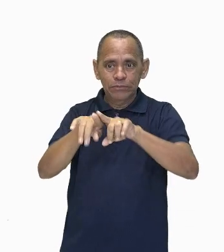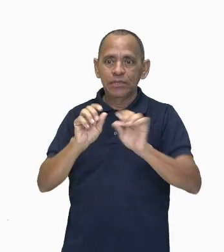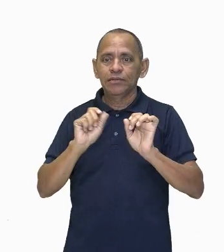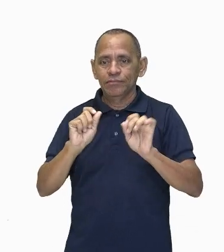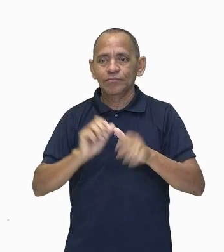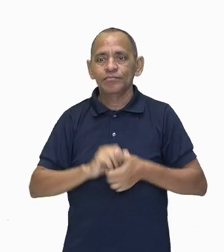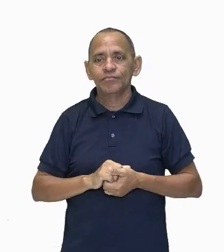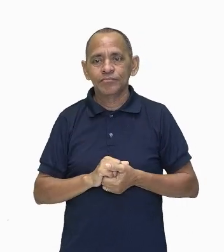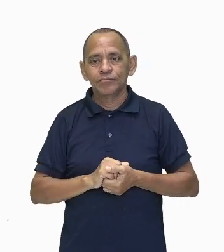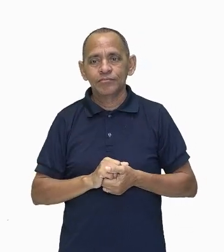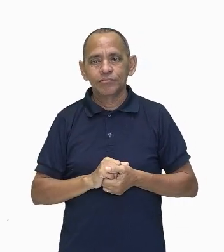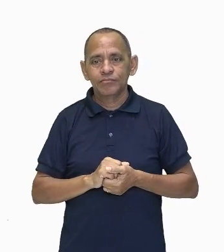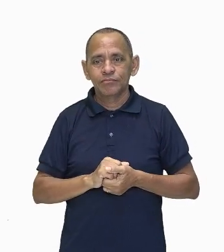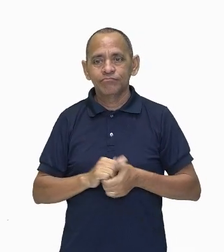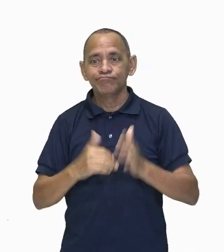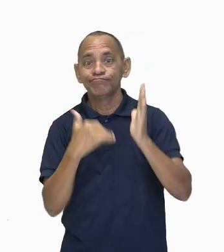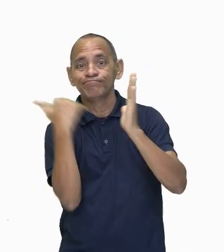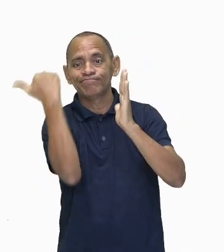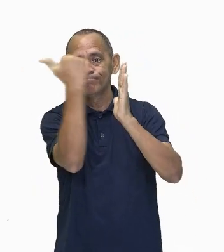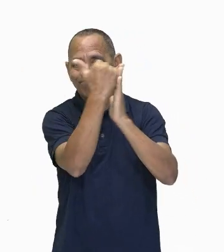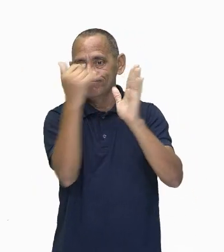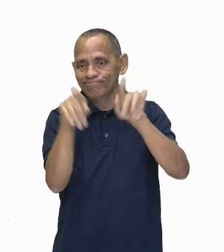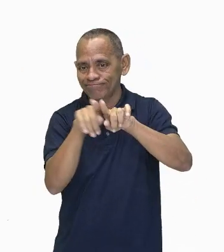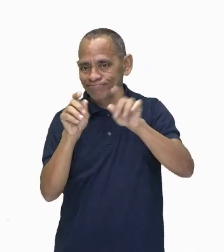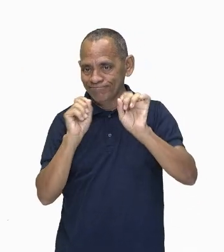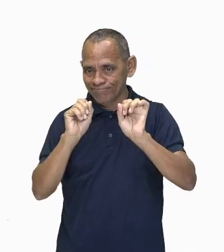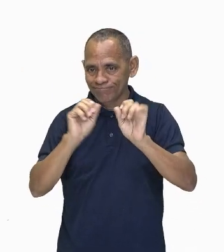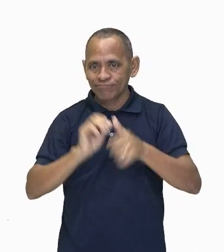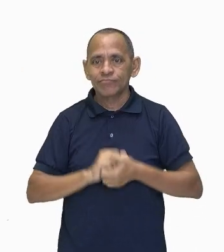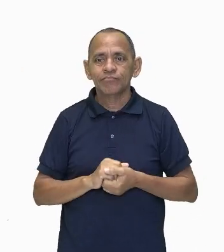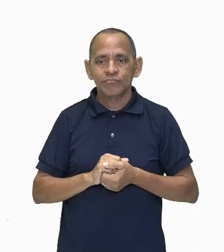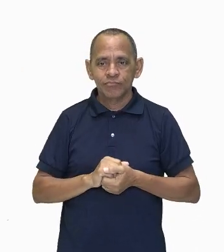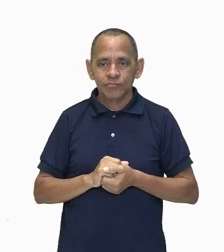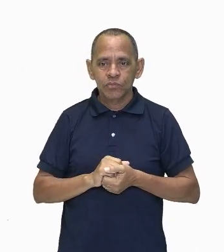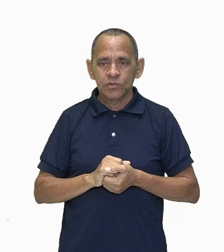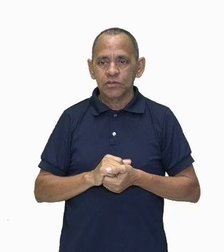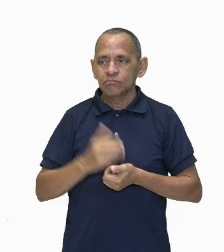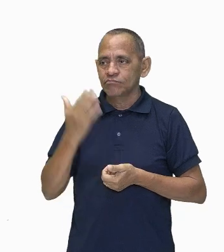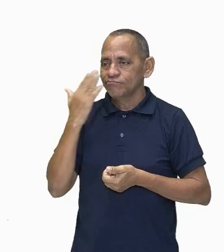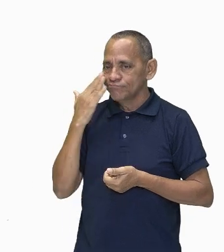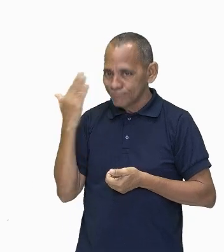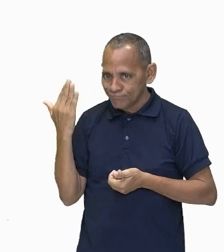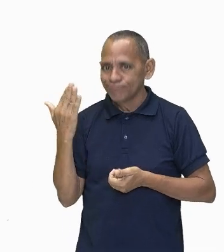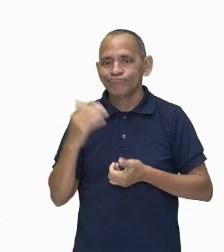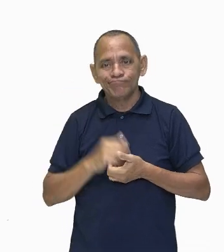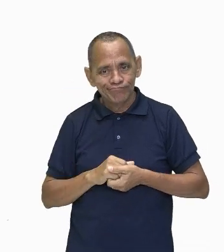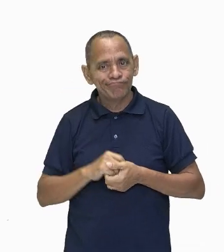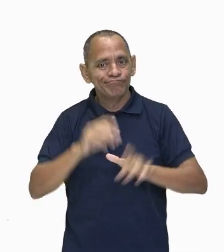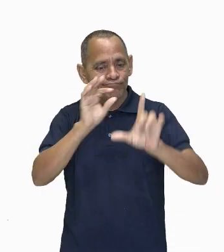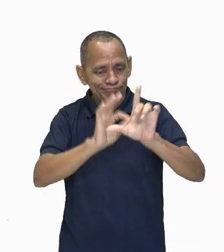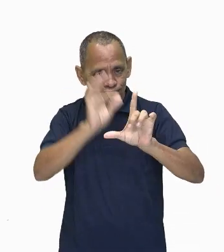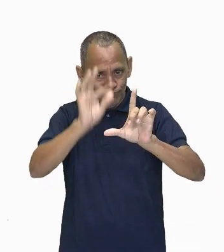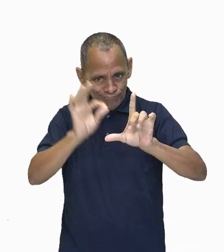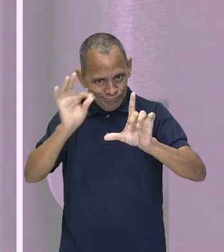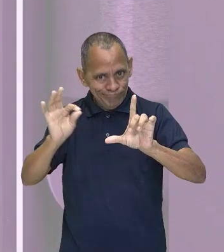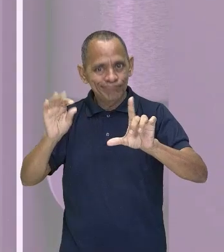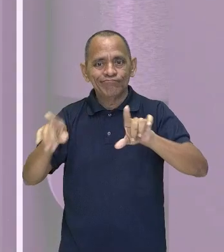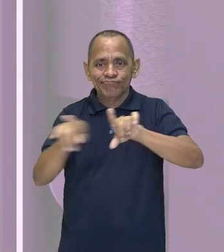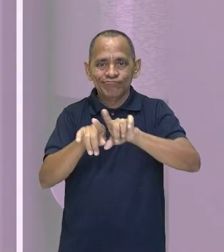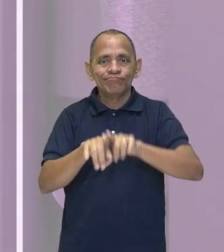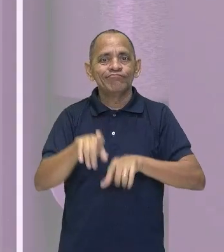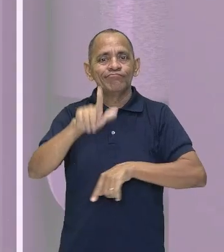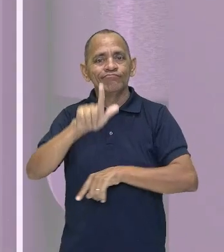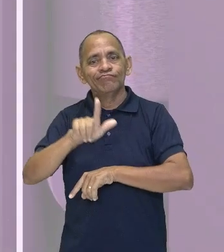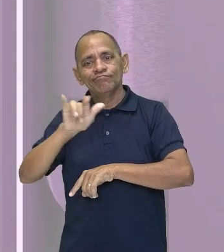a corrida eleitoral, né? Então, quando a gente vê aquele gráfico lá na época de eleição, esse é o gráfico de linhas, tá bom? Ele